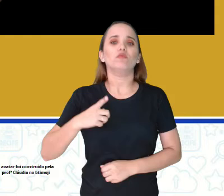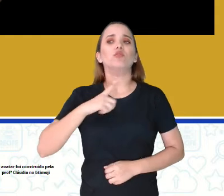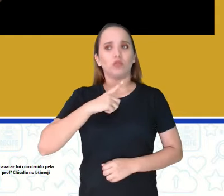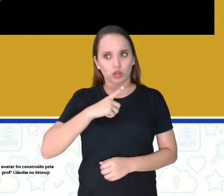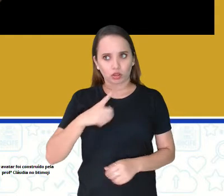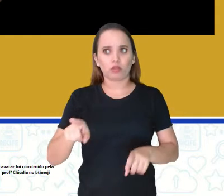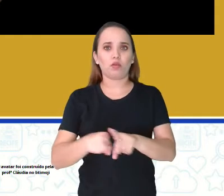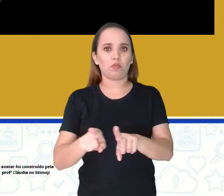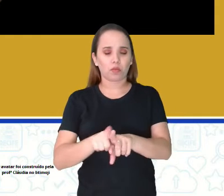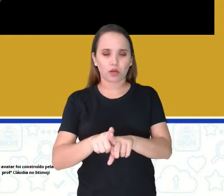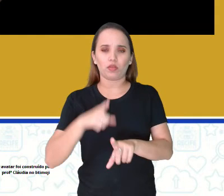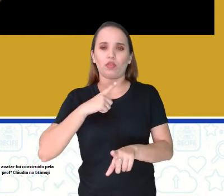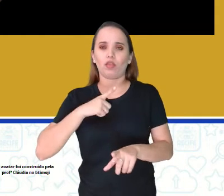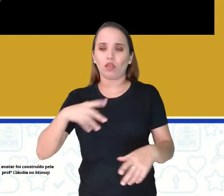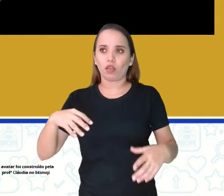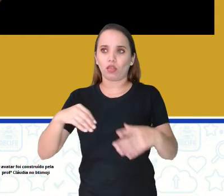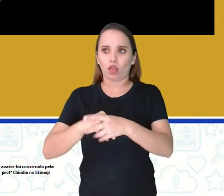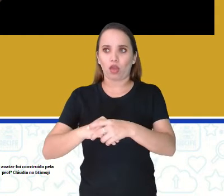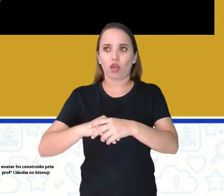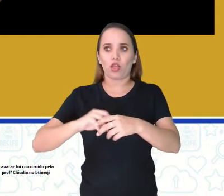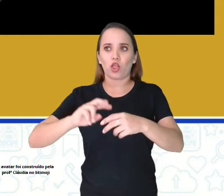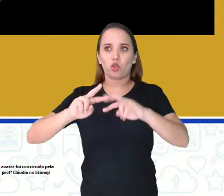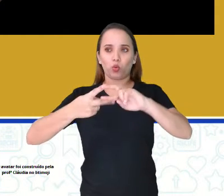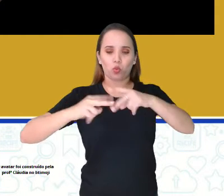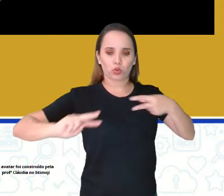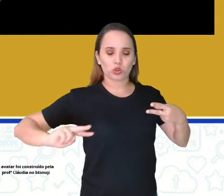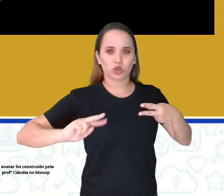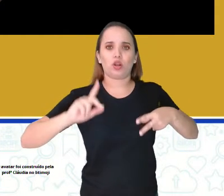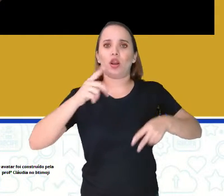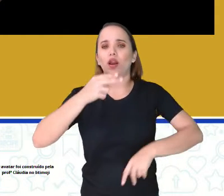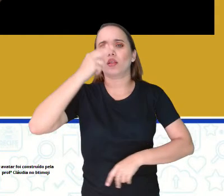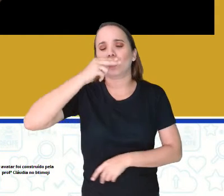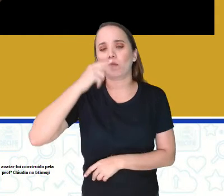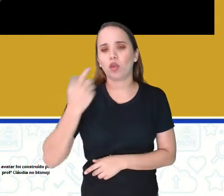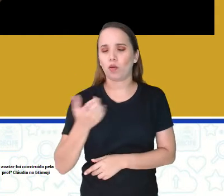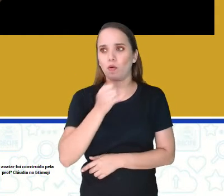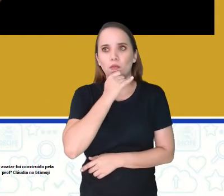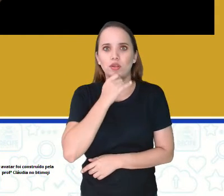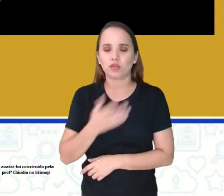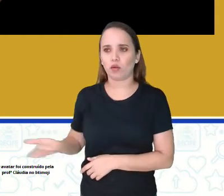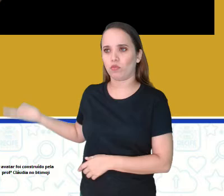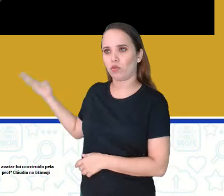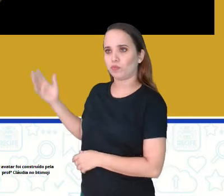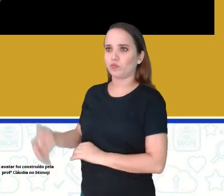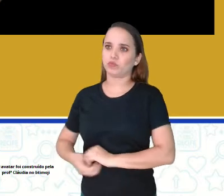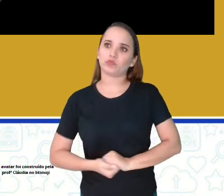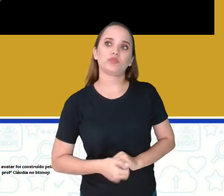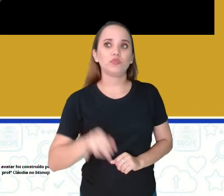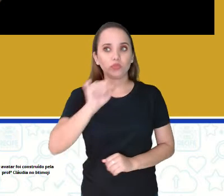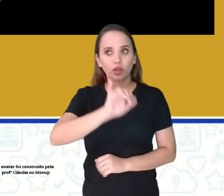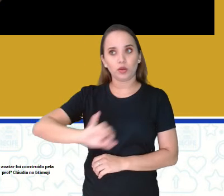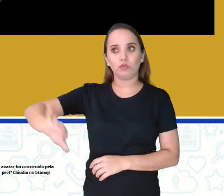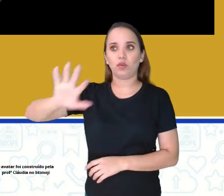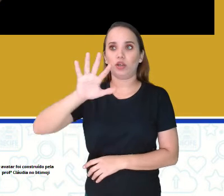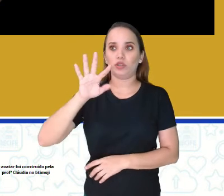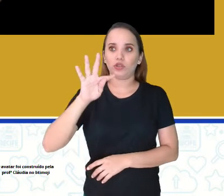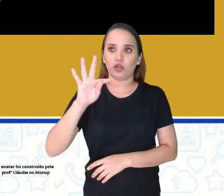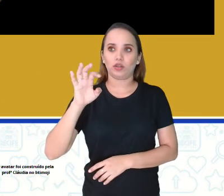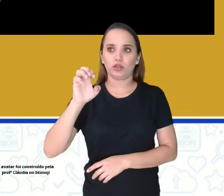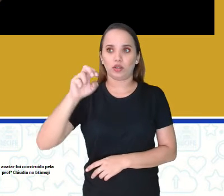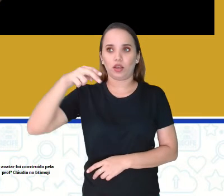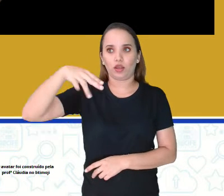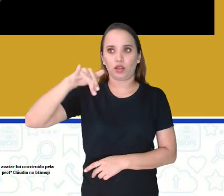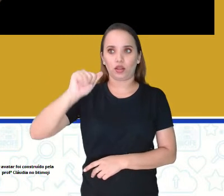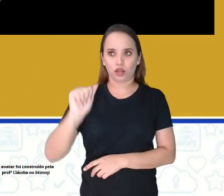mesma unidade estrutural. Então, temos exemplo aí a tênia. A tênia é um animal, né, que considerado